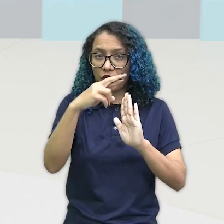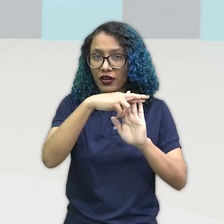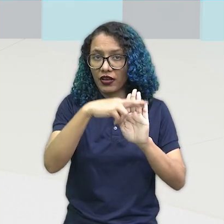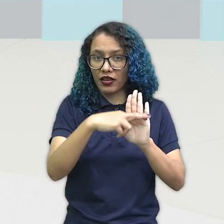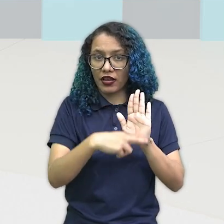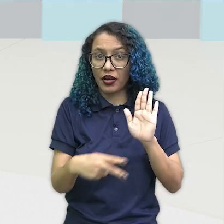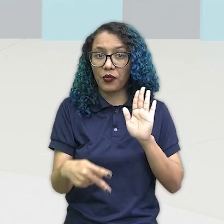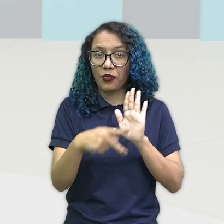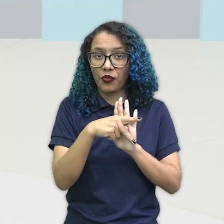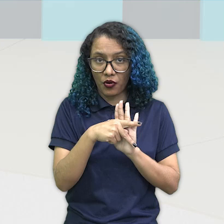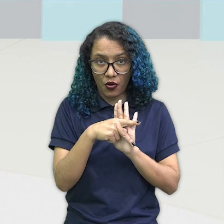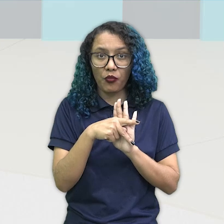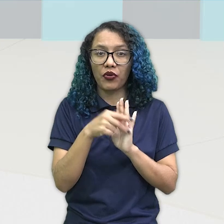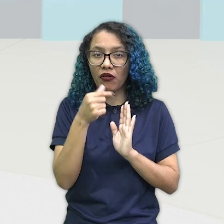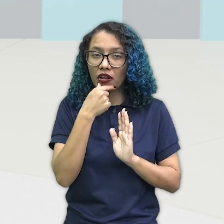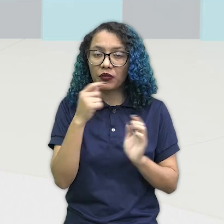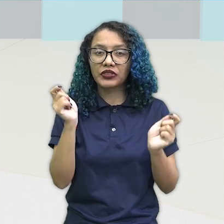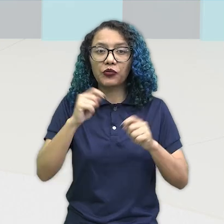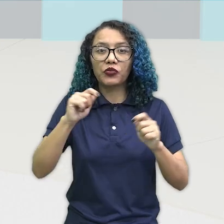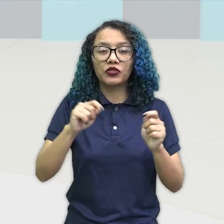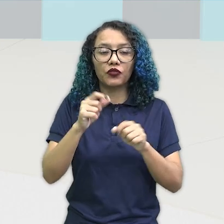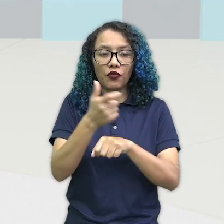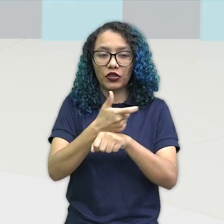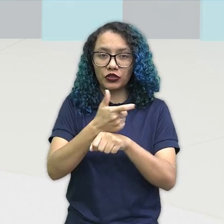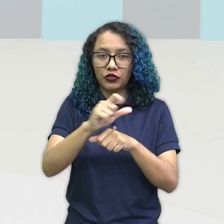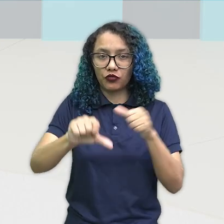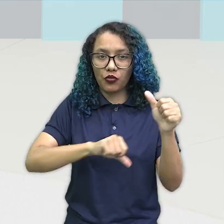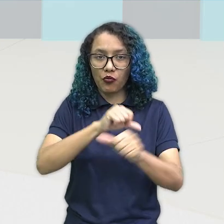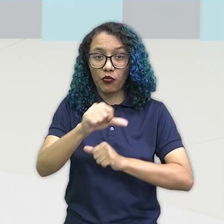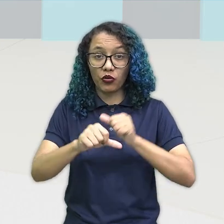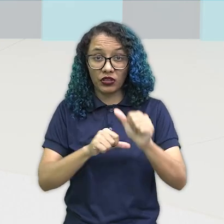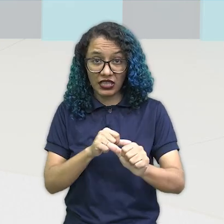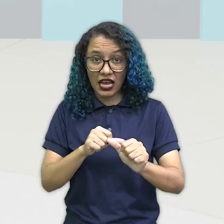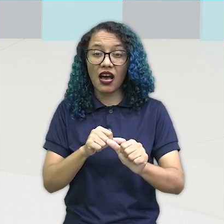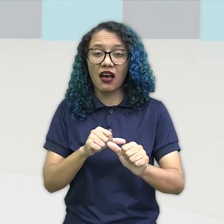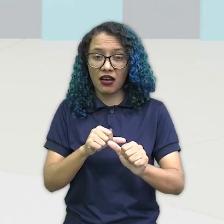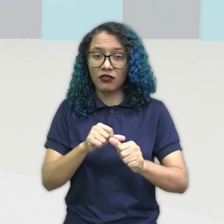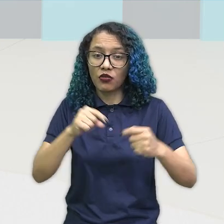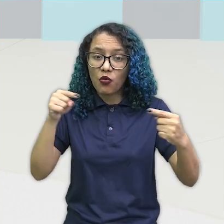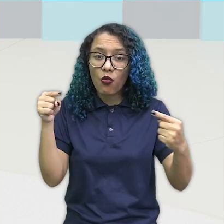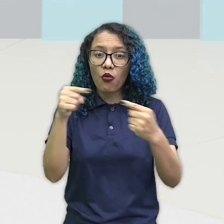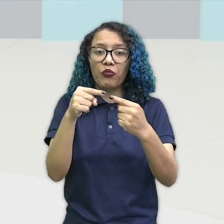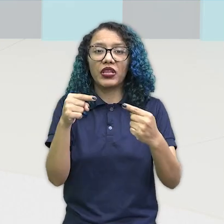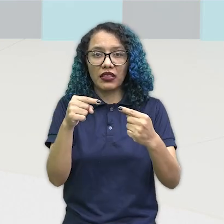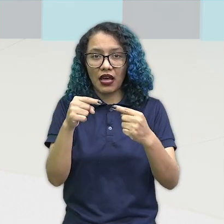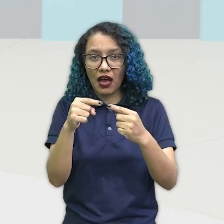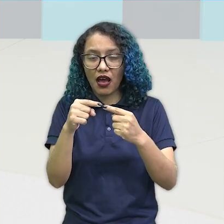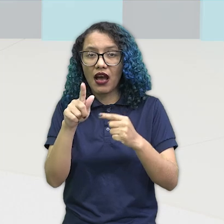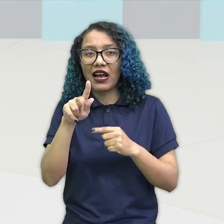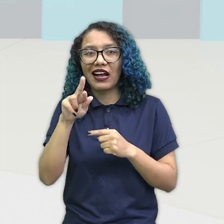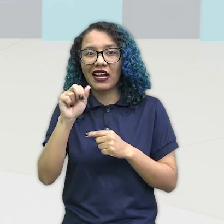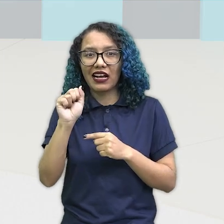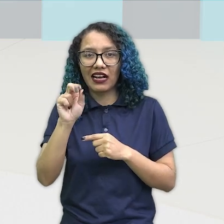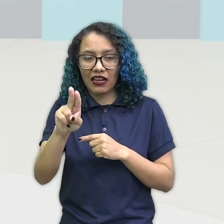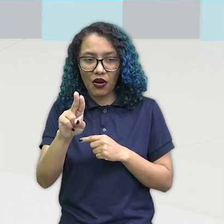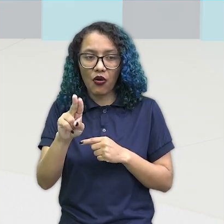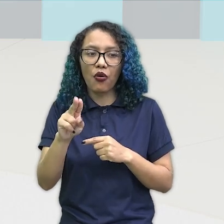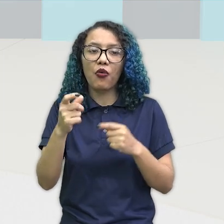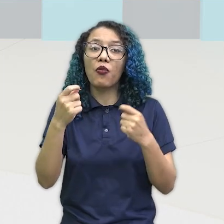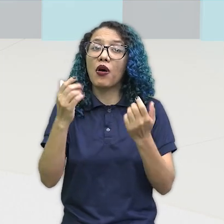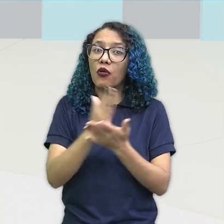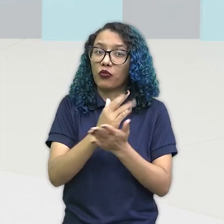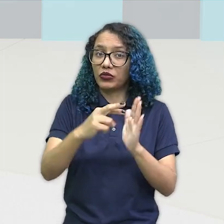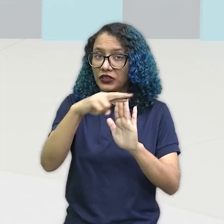porque para eu mudar o adjetivo para o grau superlativo, eu tenho que prestar atenção em algumas regrinhas que nós vamos